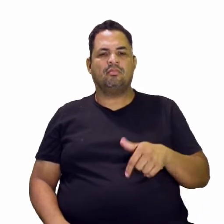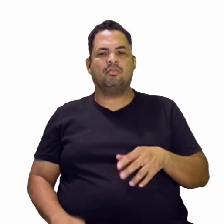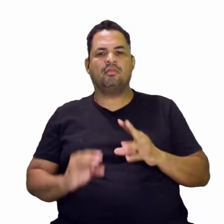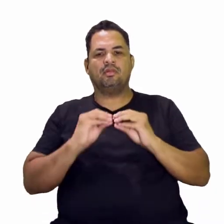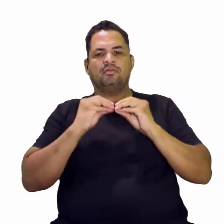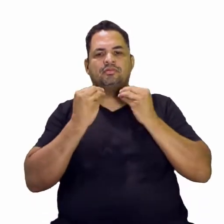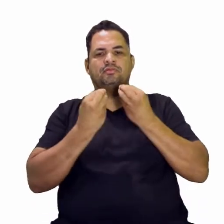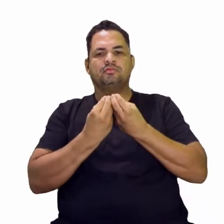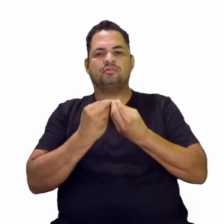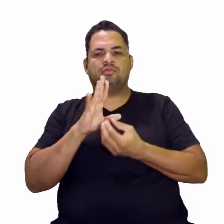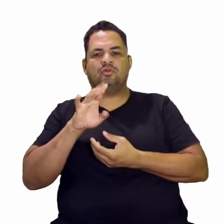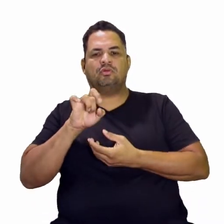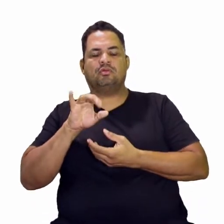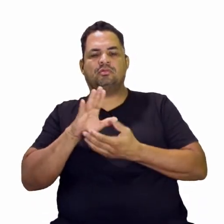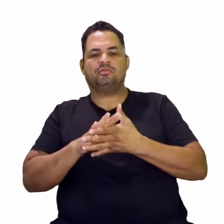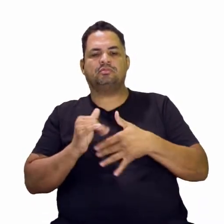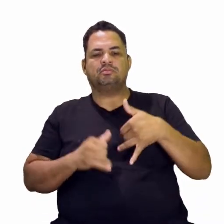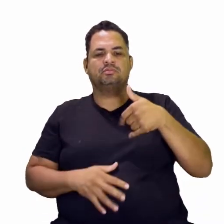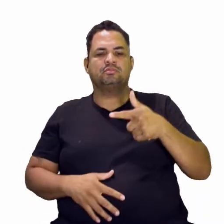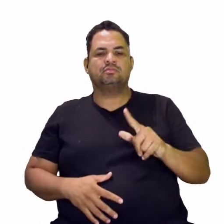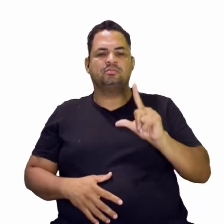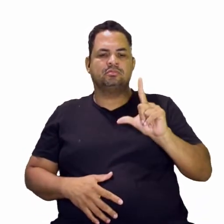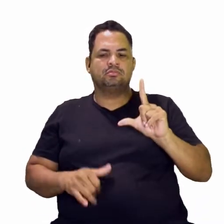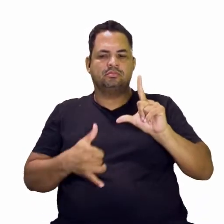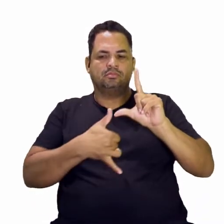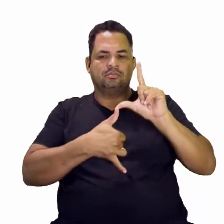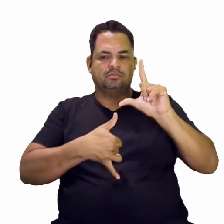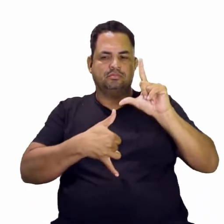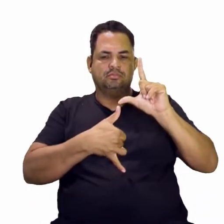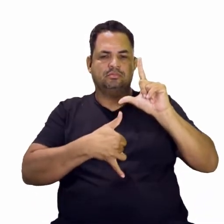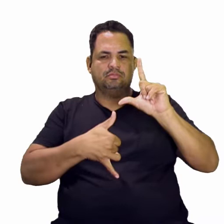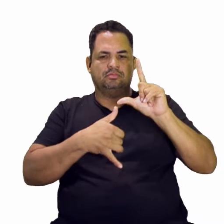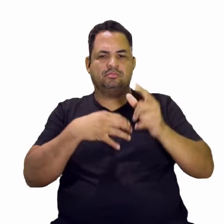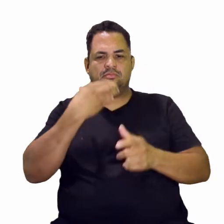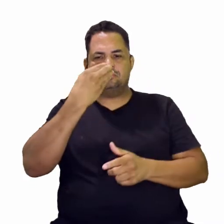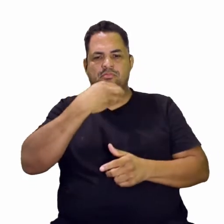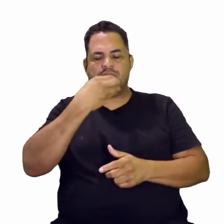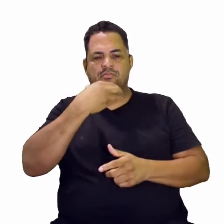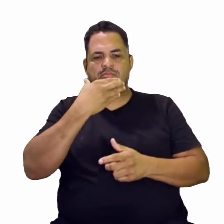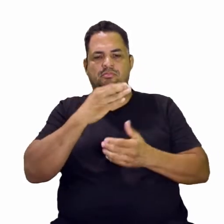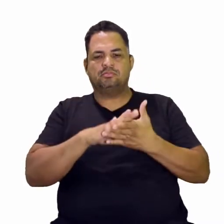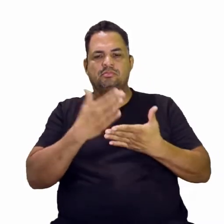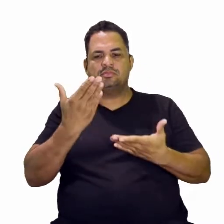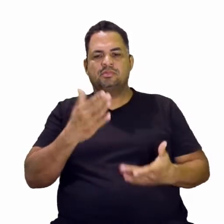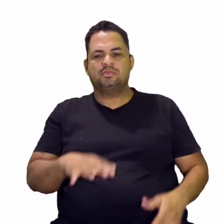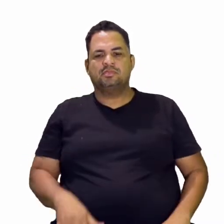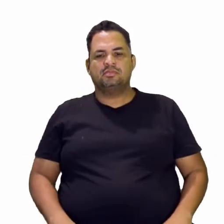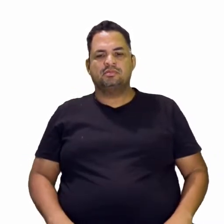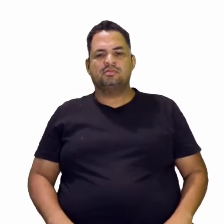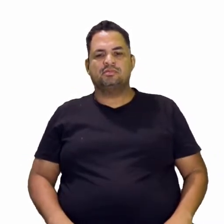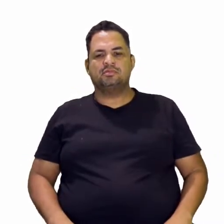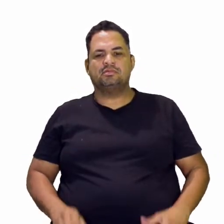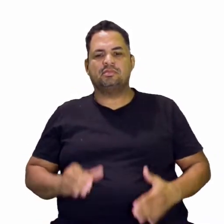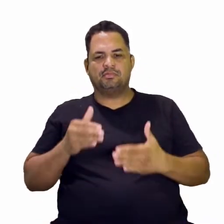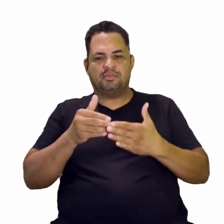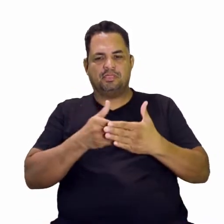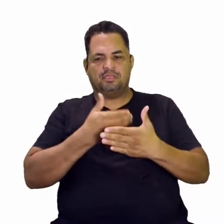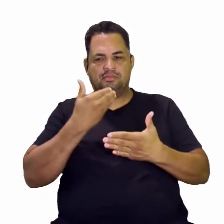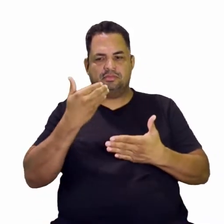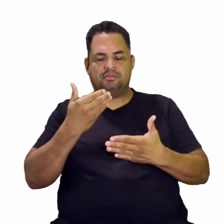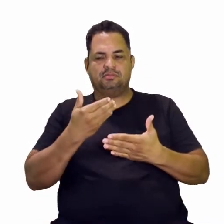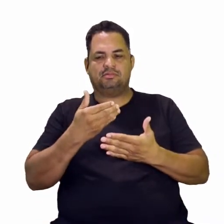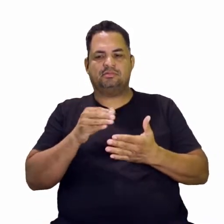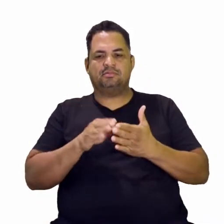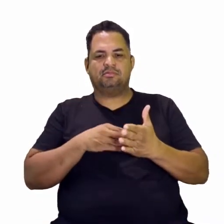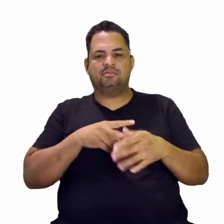Substâncias orgânicas, parte 2, lipídios. E aqui tem a fruta que a prof ama de paixão, abacate.